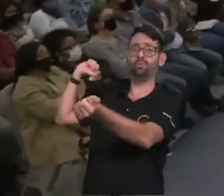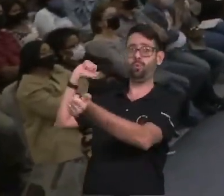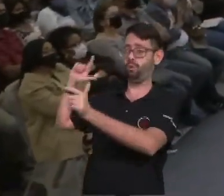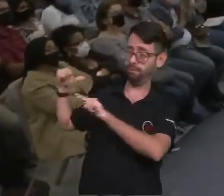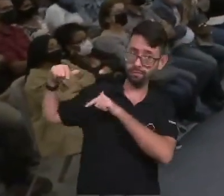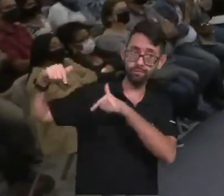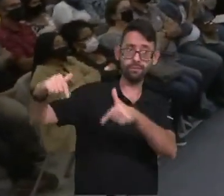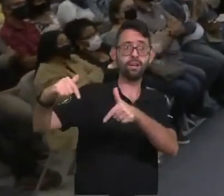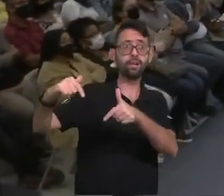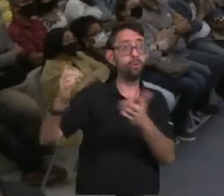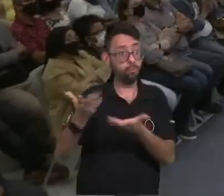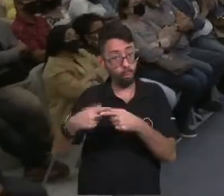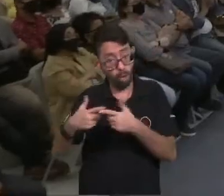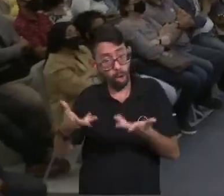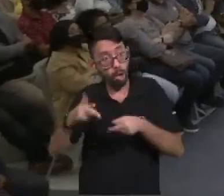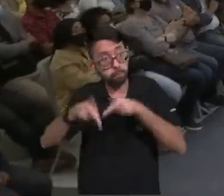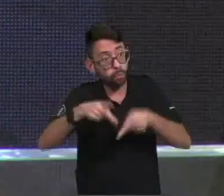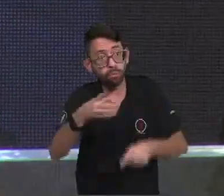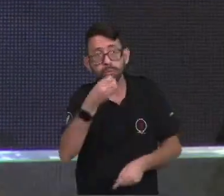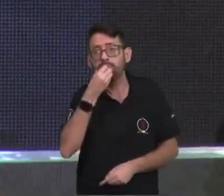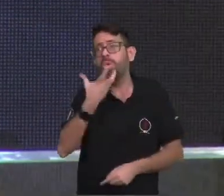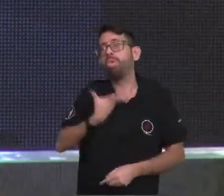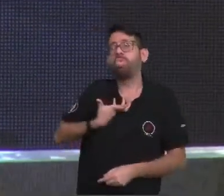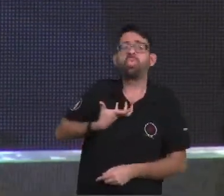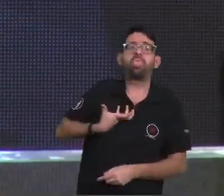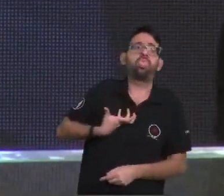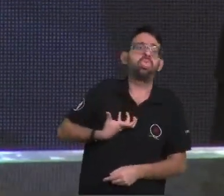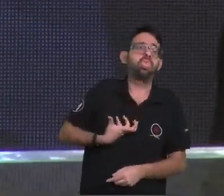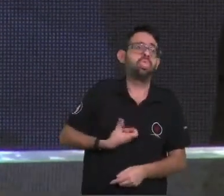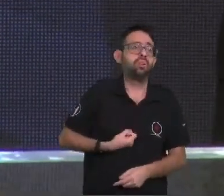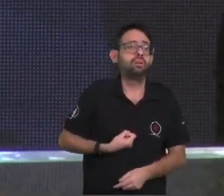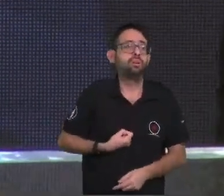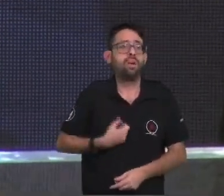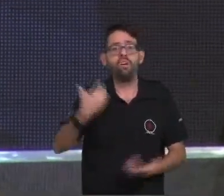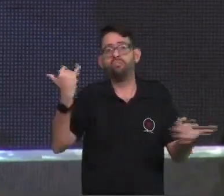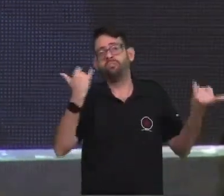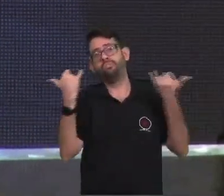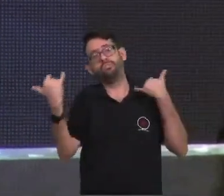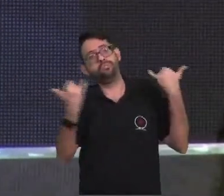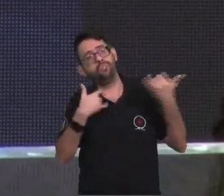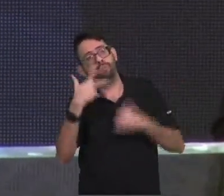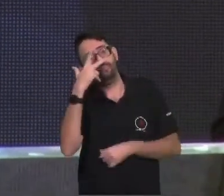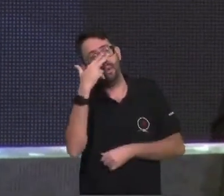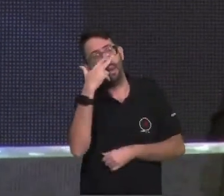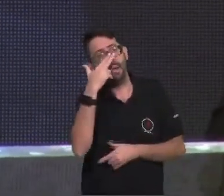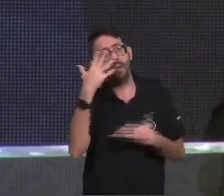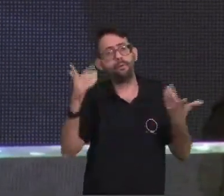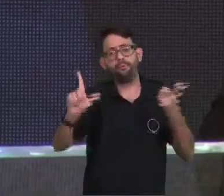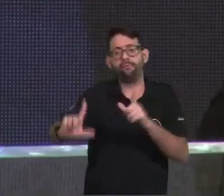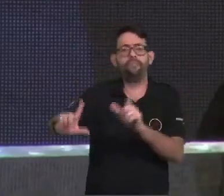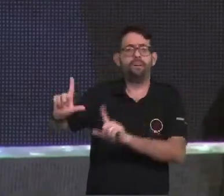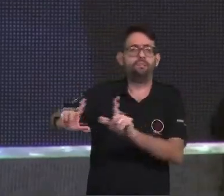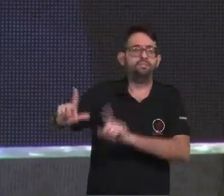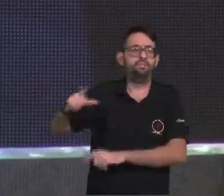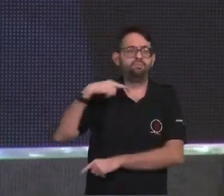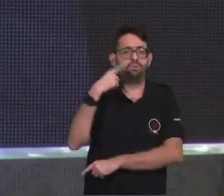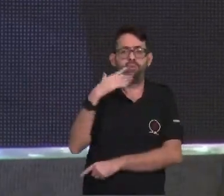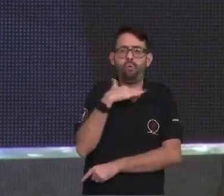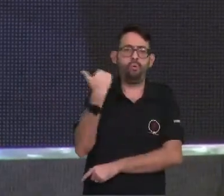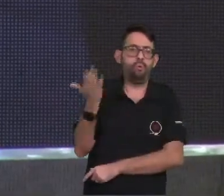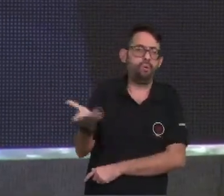assim meio orocochô. Um povo meio abatido. Fica escutando esses programas malucos. Aí, morreu